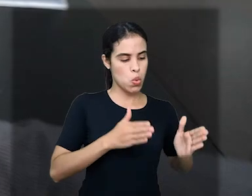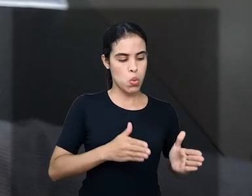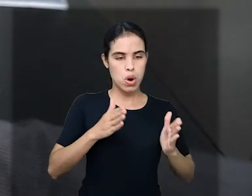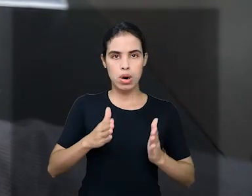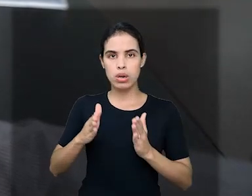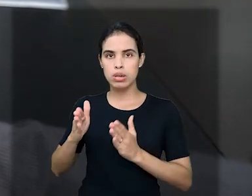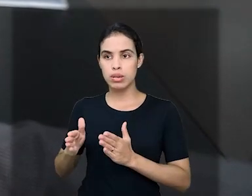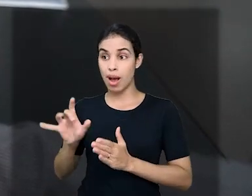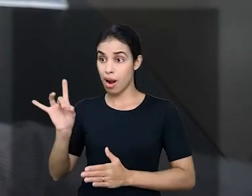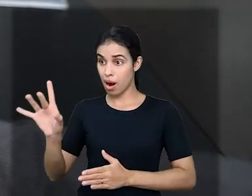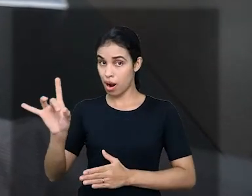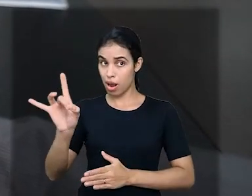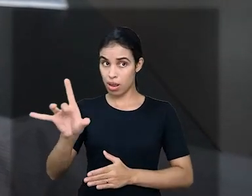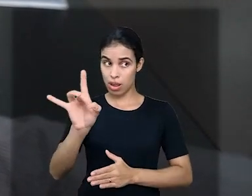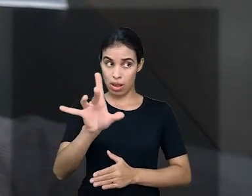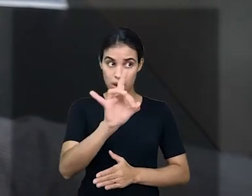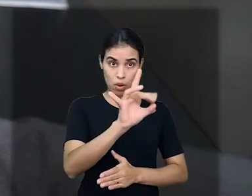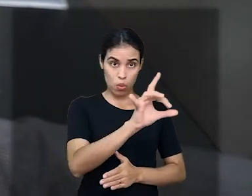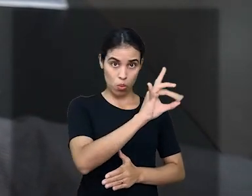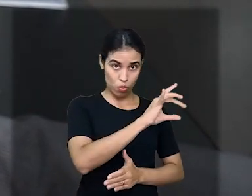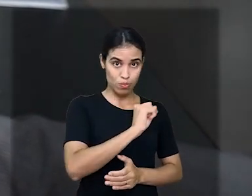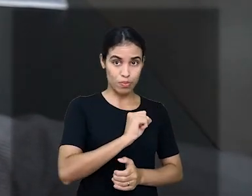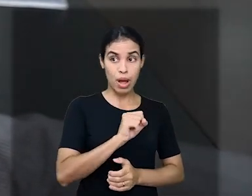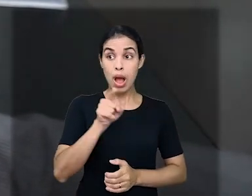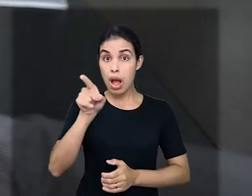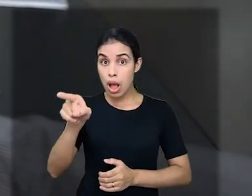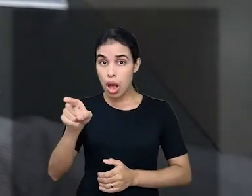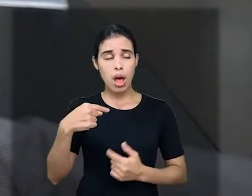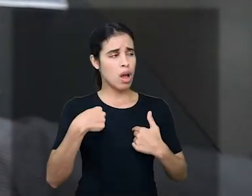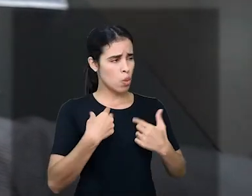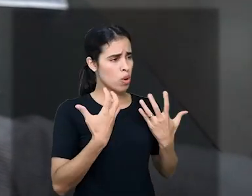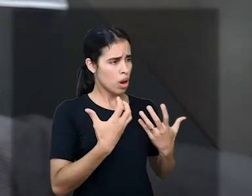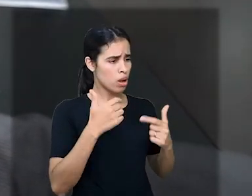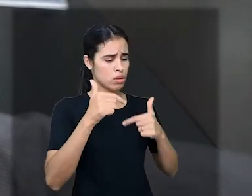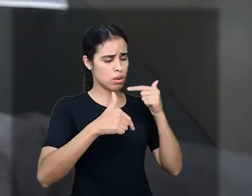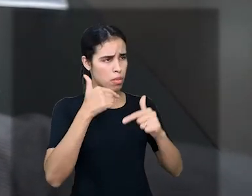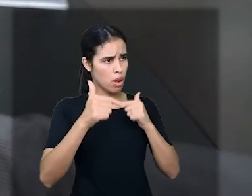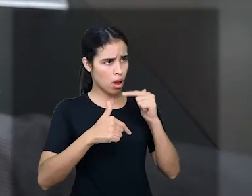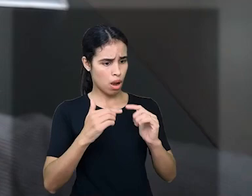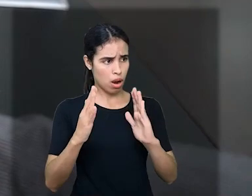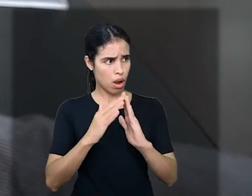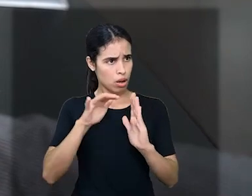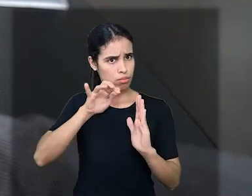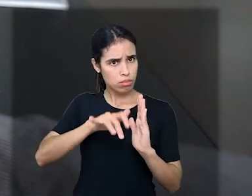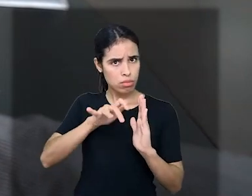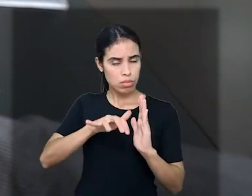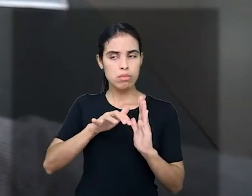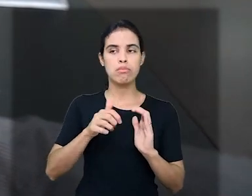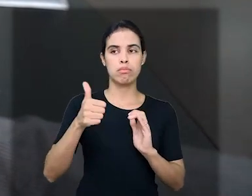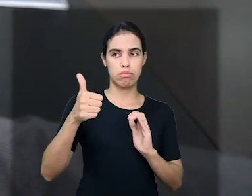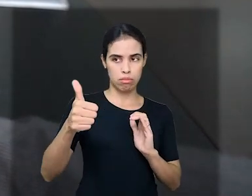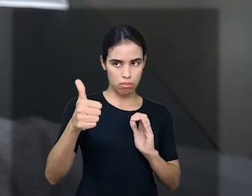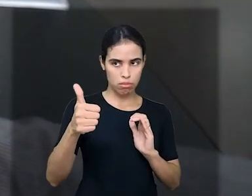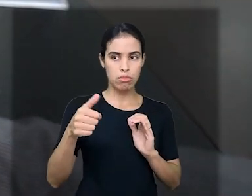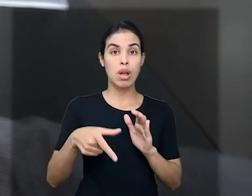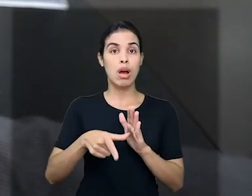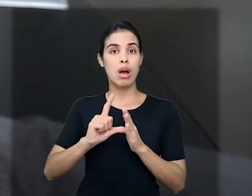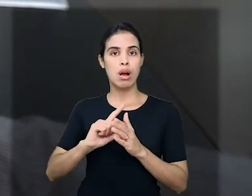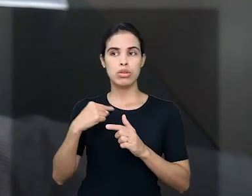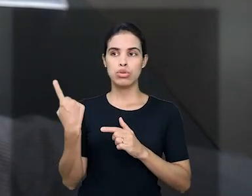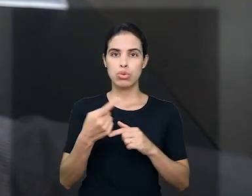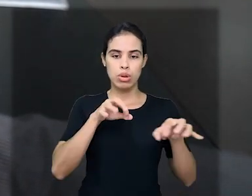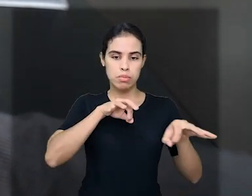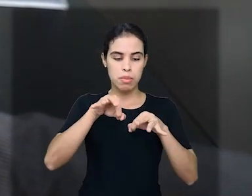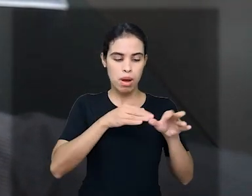trabalho individual. Se a pessoa interessa no teletrabalho, a primeira coisa, nós vamos elaborar um plano.